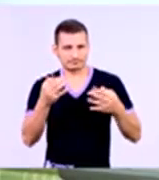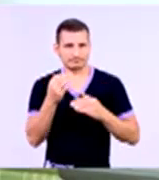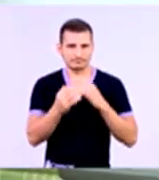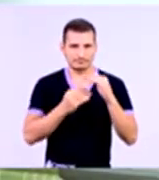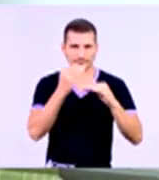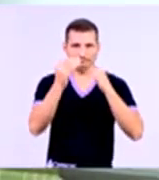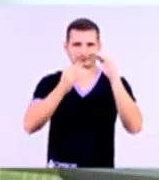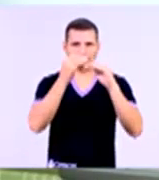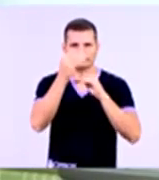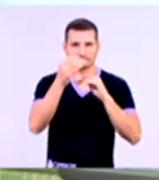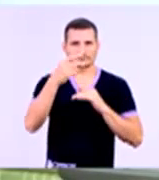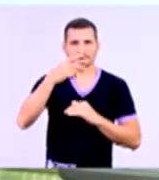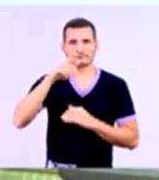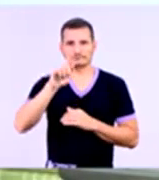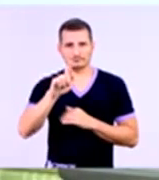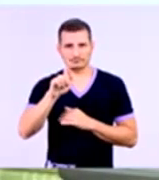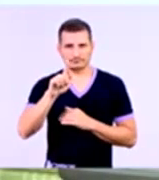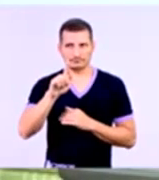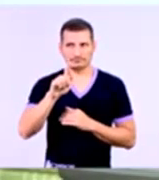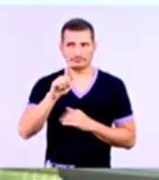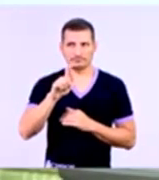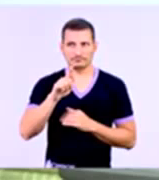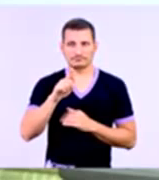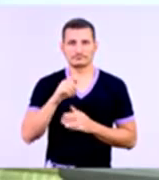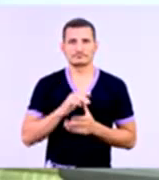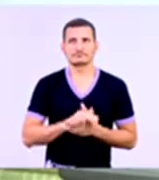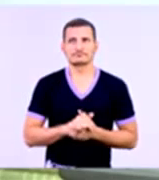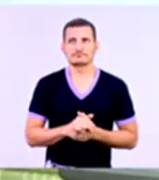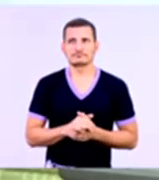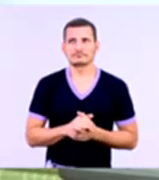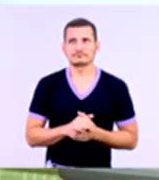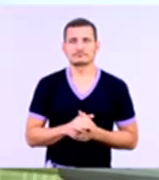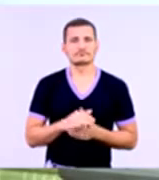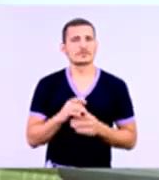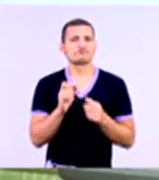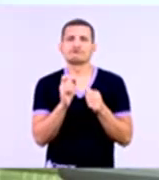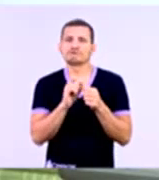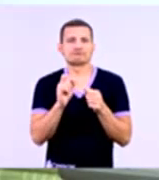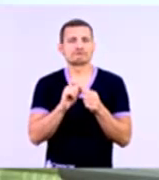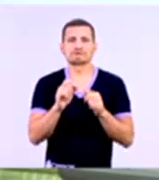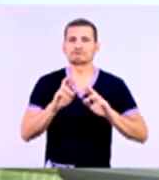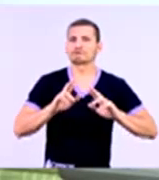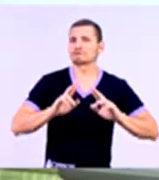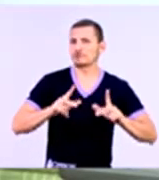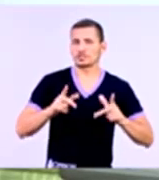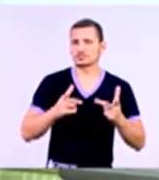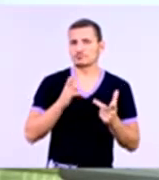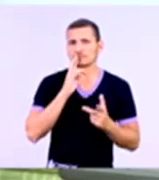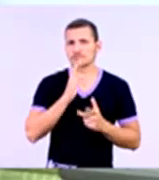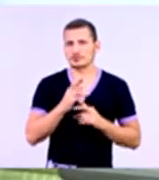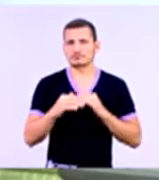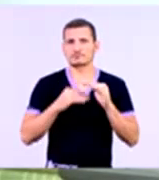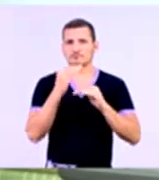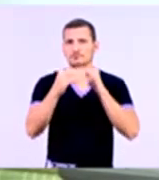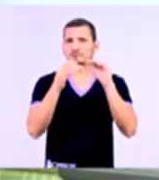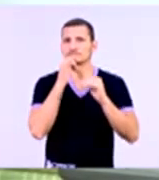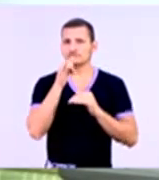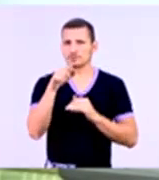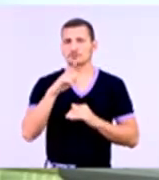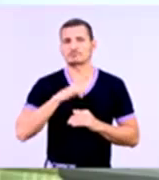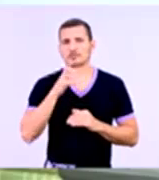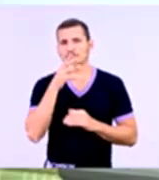desenvolvimento, a página, ela normalmente não faz diferença para o resultado do desenvolvimento se ela estiver um pouco mais